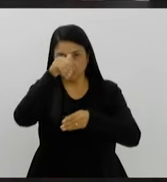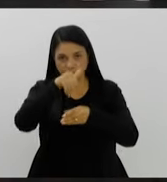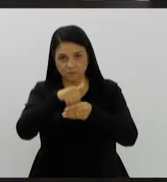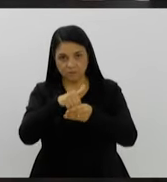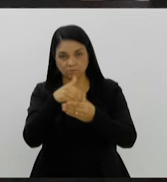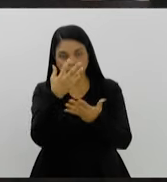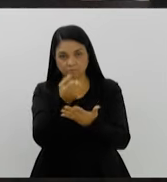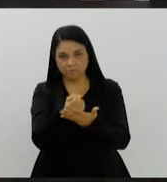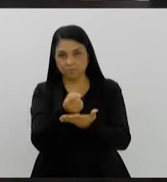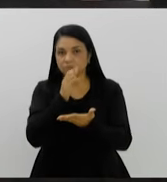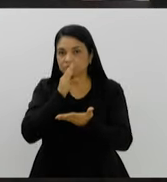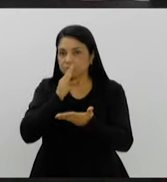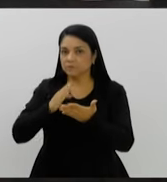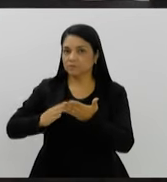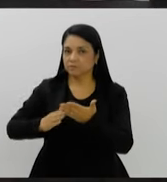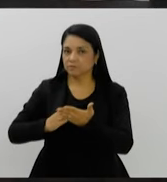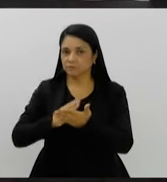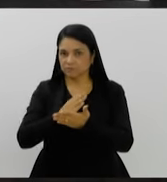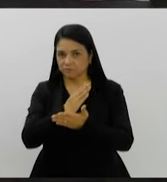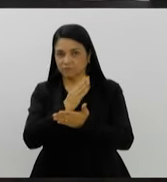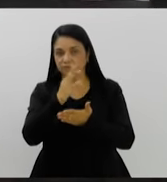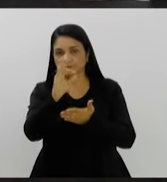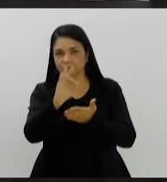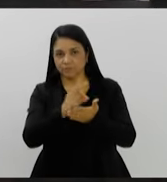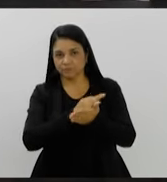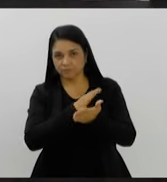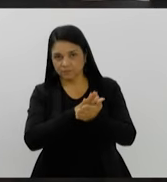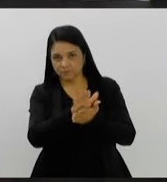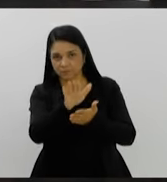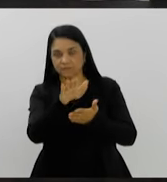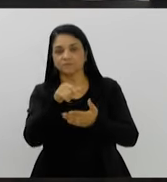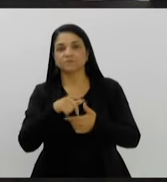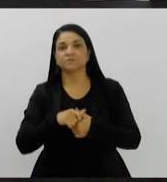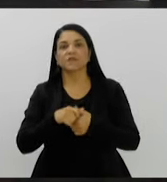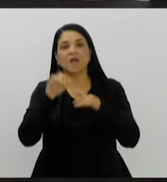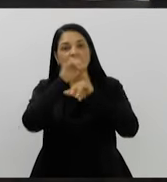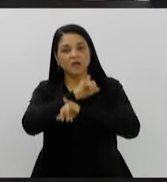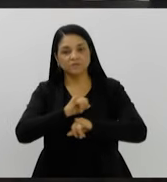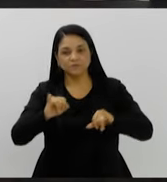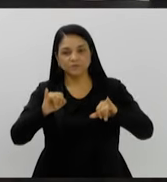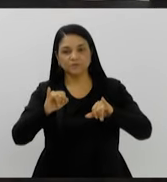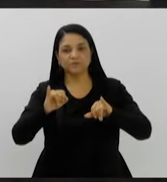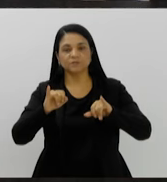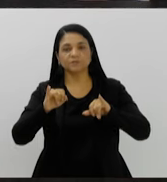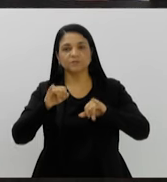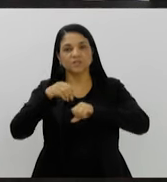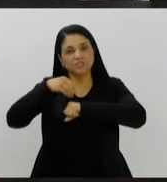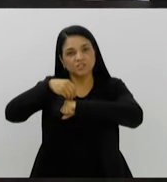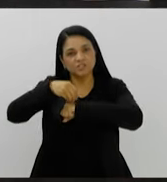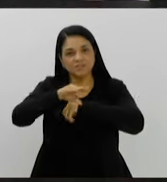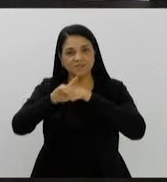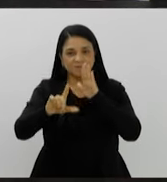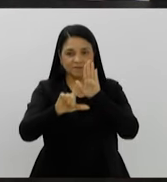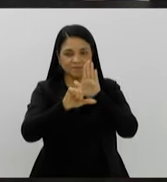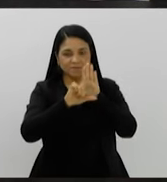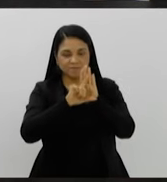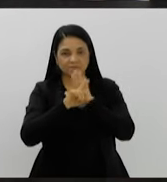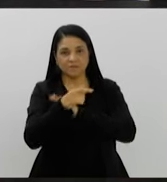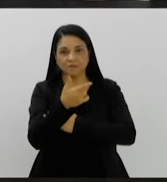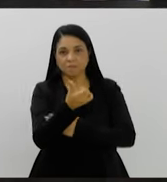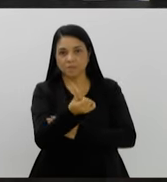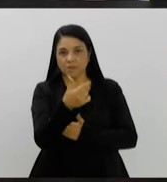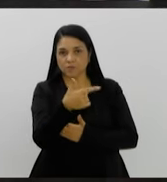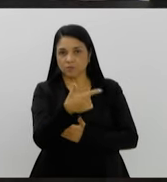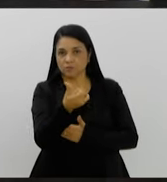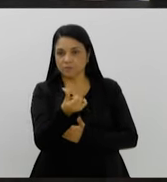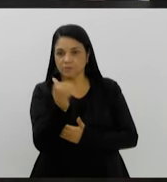Que apr permaneça Como estão aprovado vai promulgação anuncio indicação Legislativa